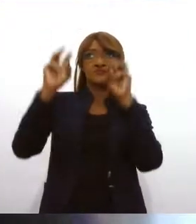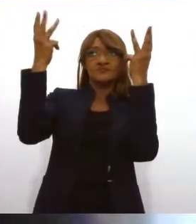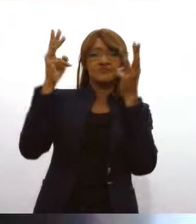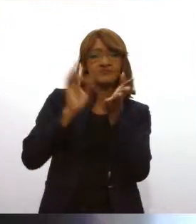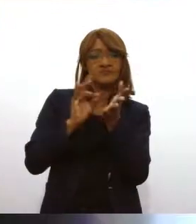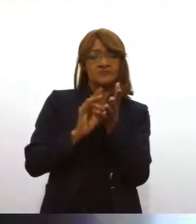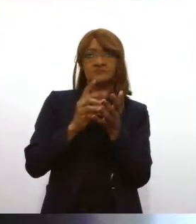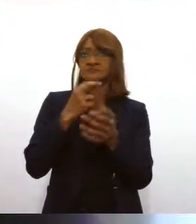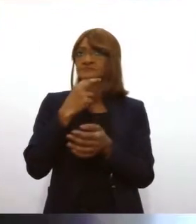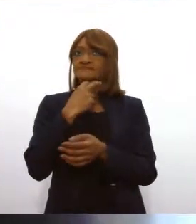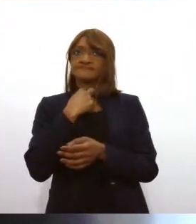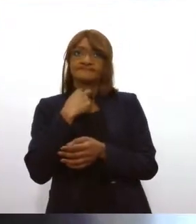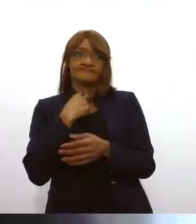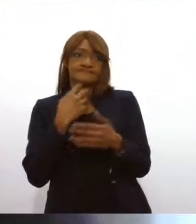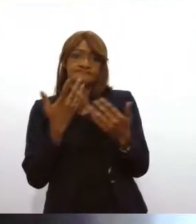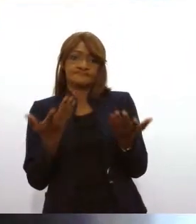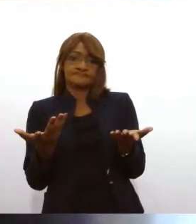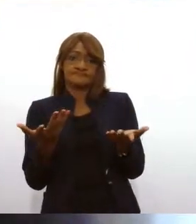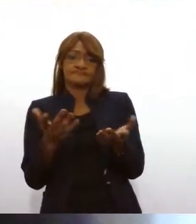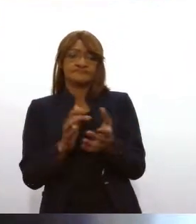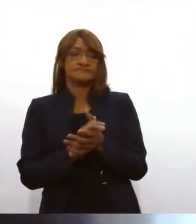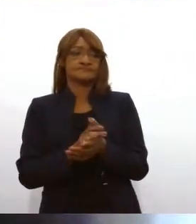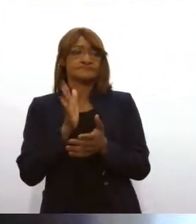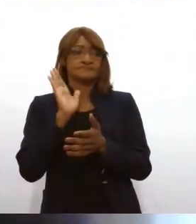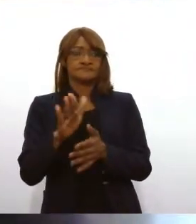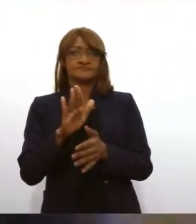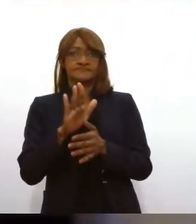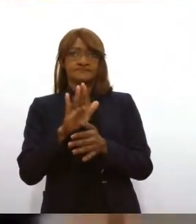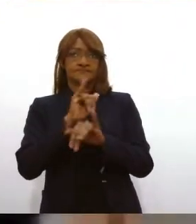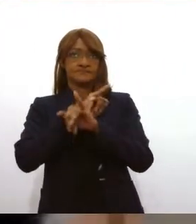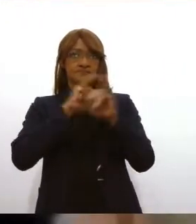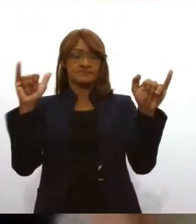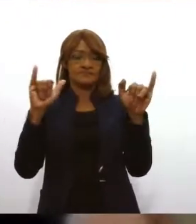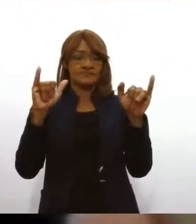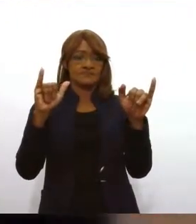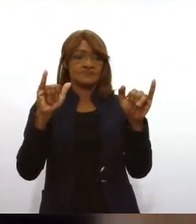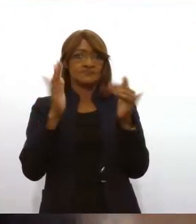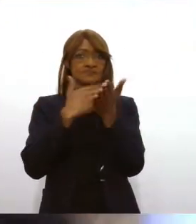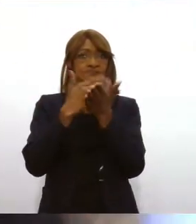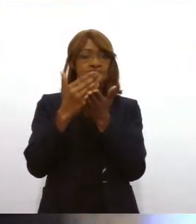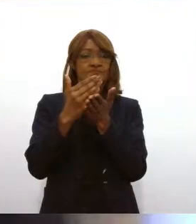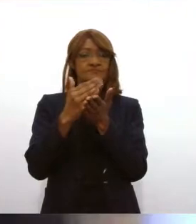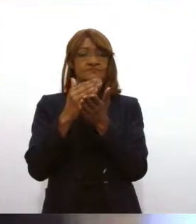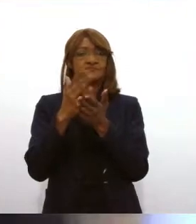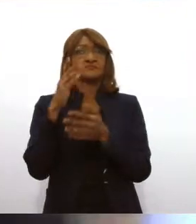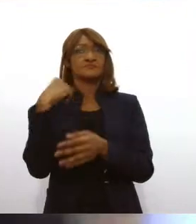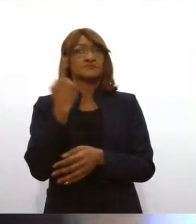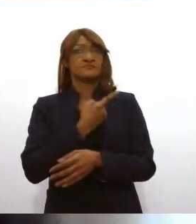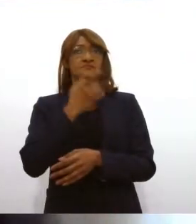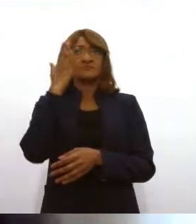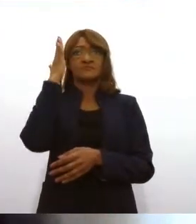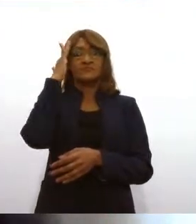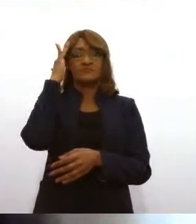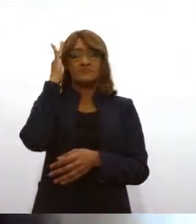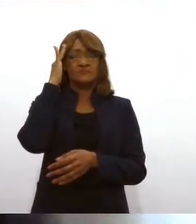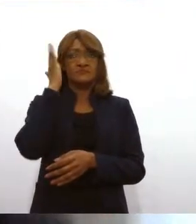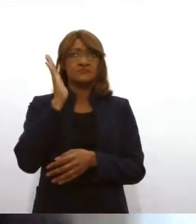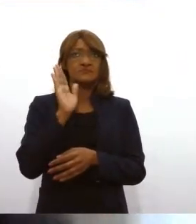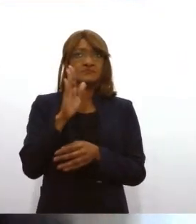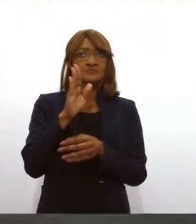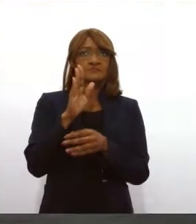acontecer agora, mas, enfim, já foi dado um primeiro passo. E a gente entende que já é uma luz no fundo do túnel, digamos